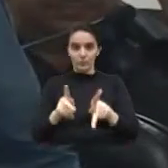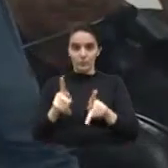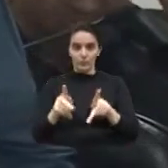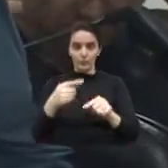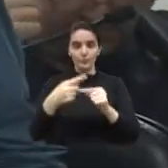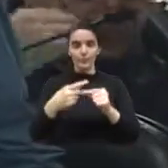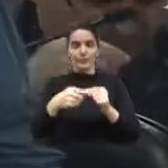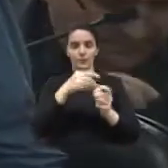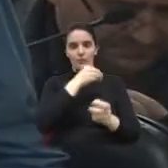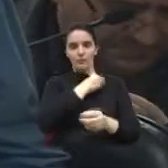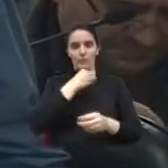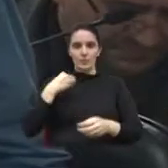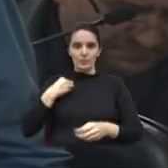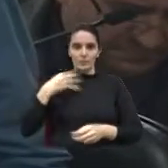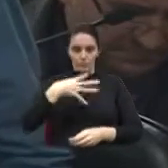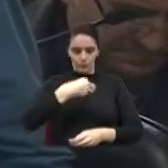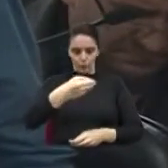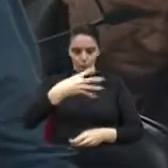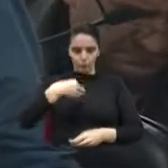descartar o raio-x.